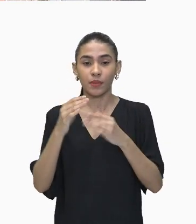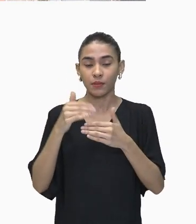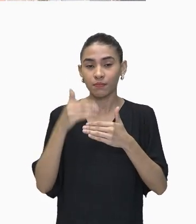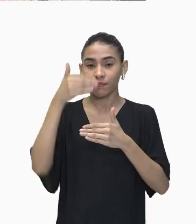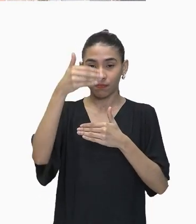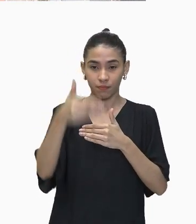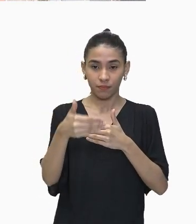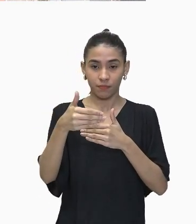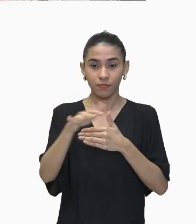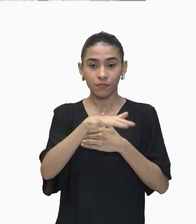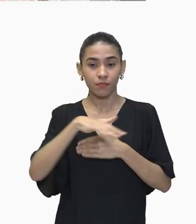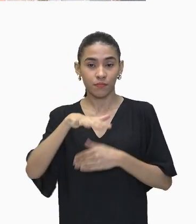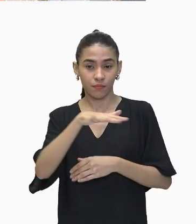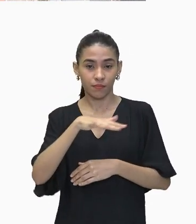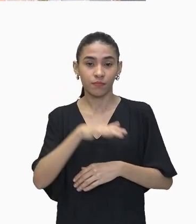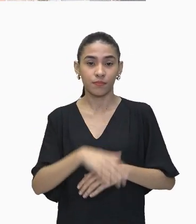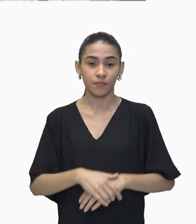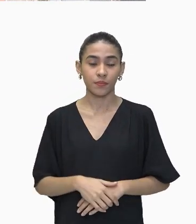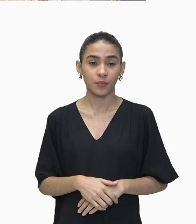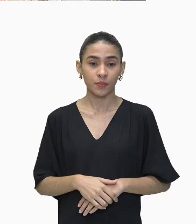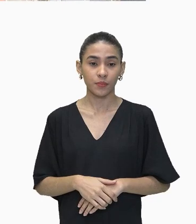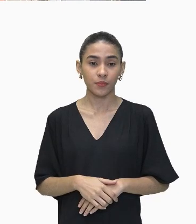sua área territorial ali.